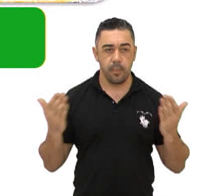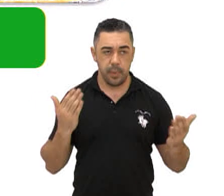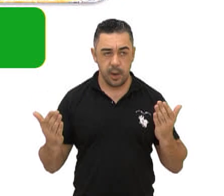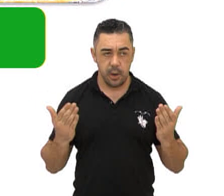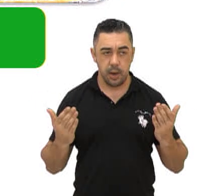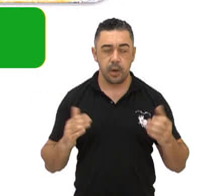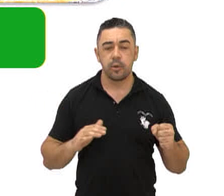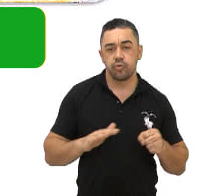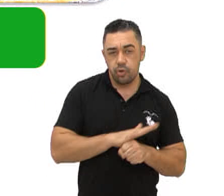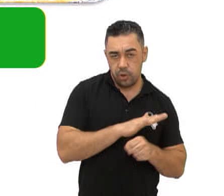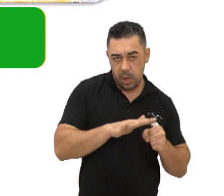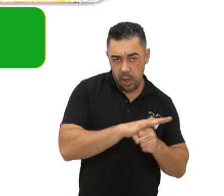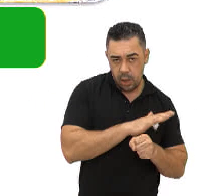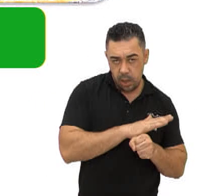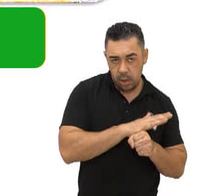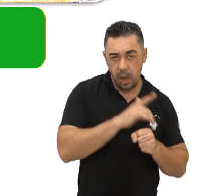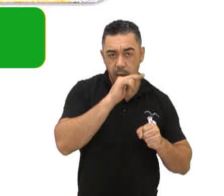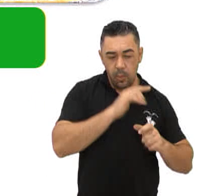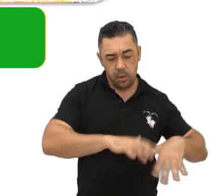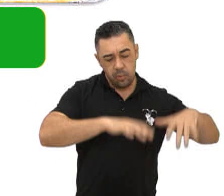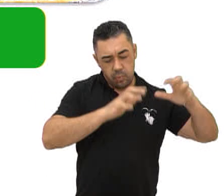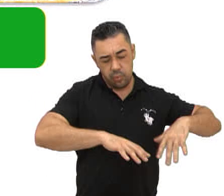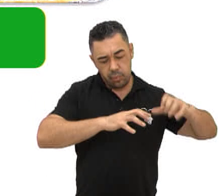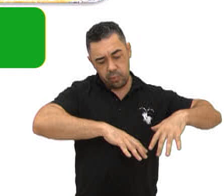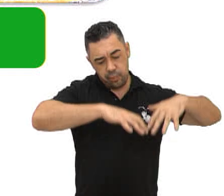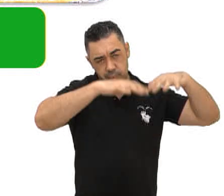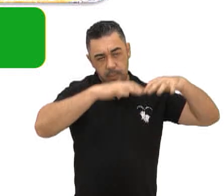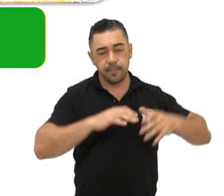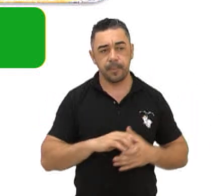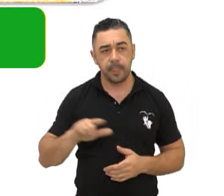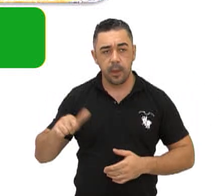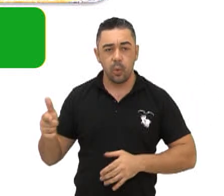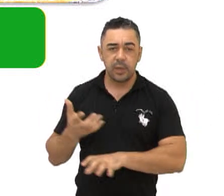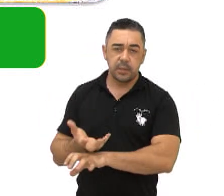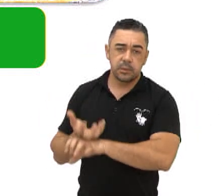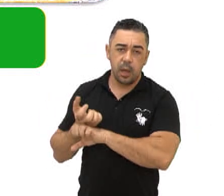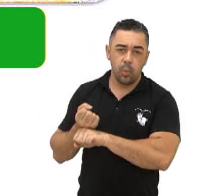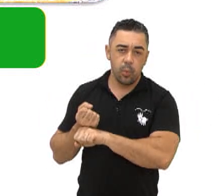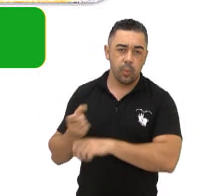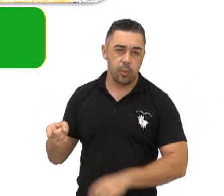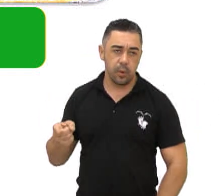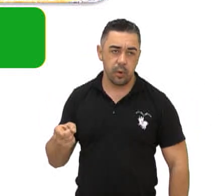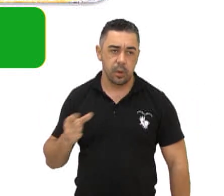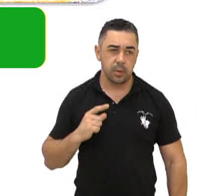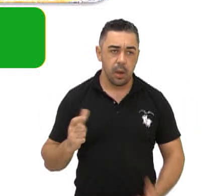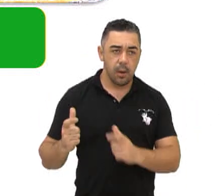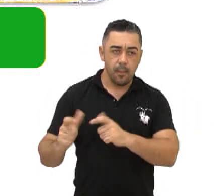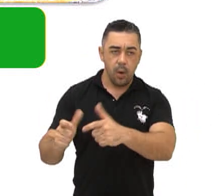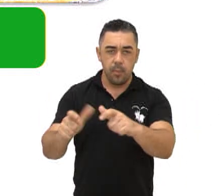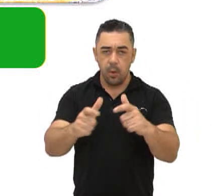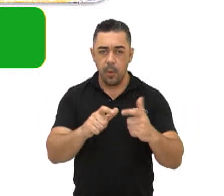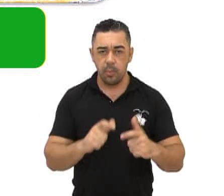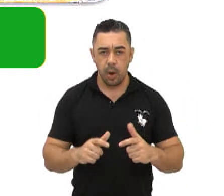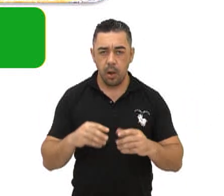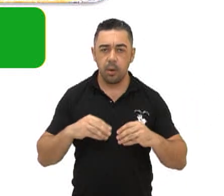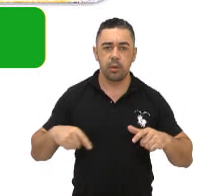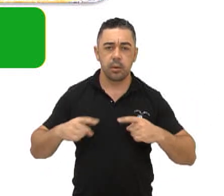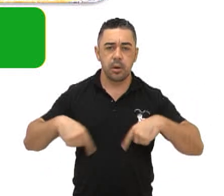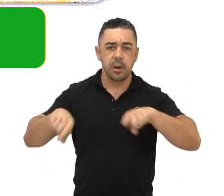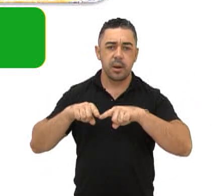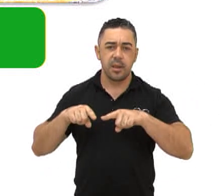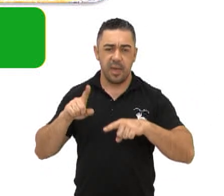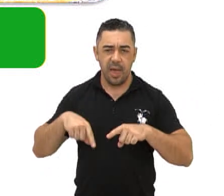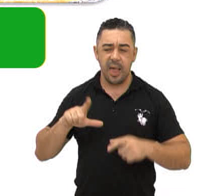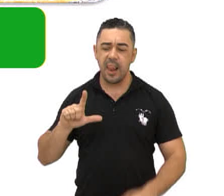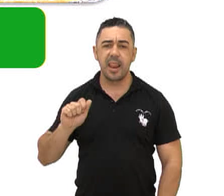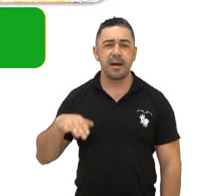a época de cheia, né, então bastante água, e a época de seca, que daí forma ali, em algumas regiões, esses lagos